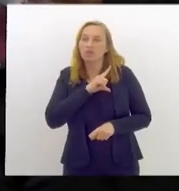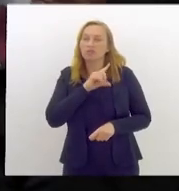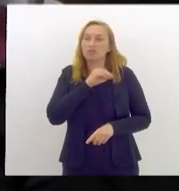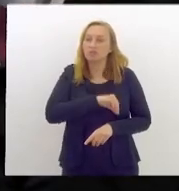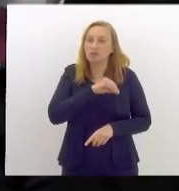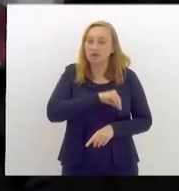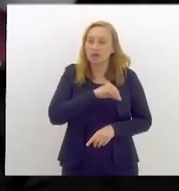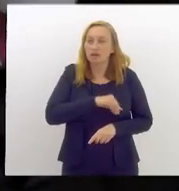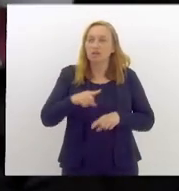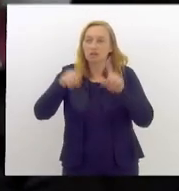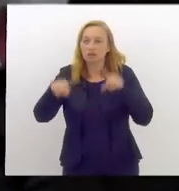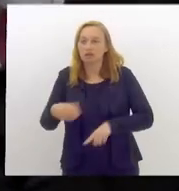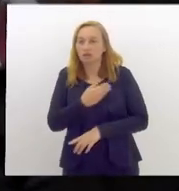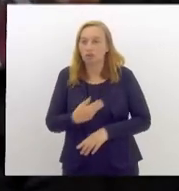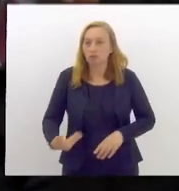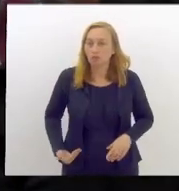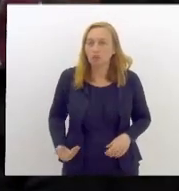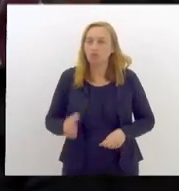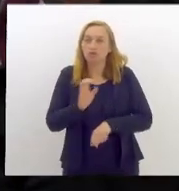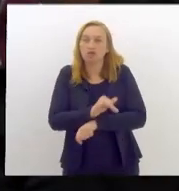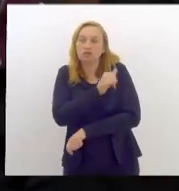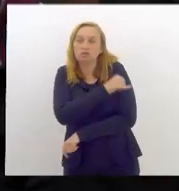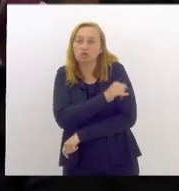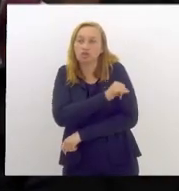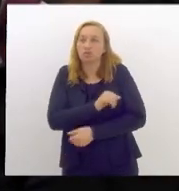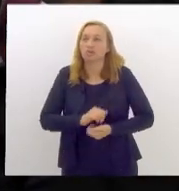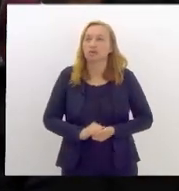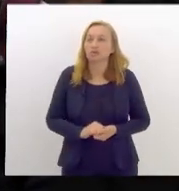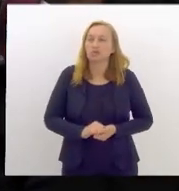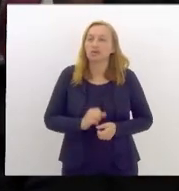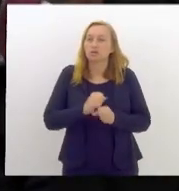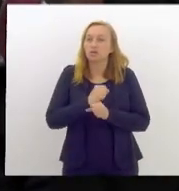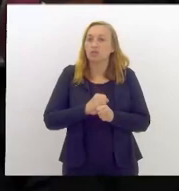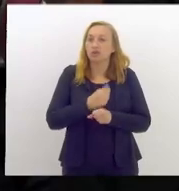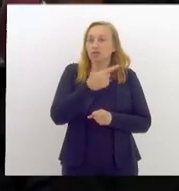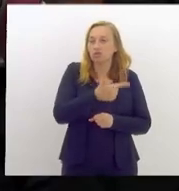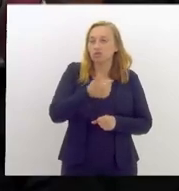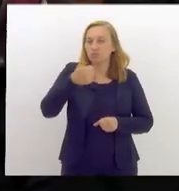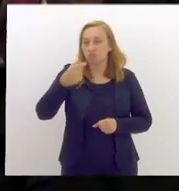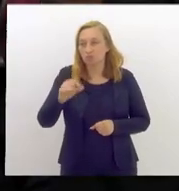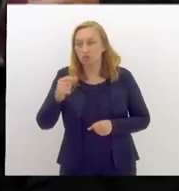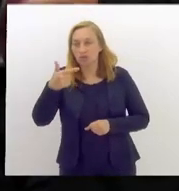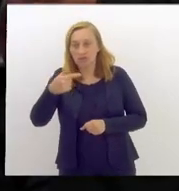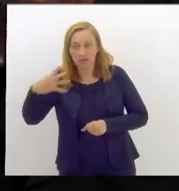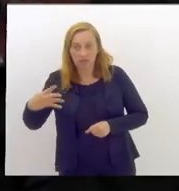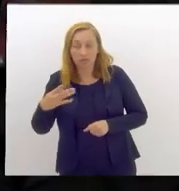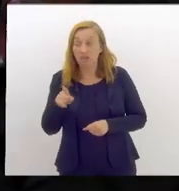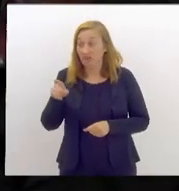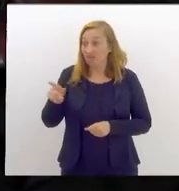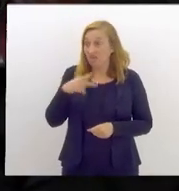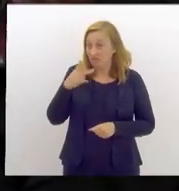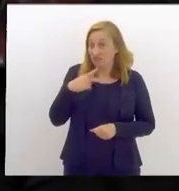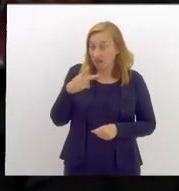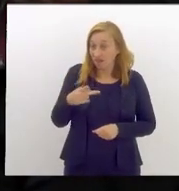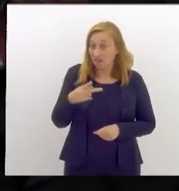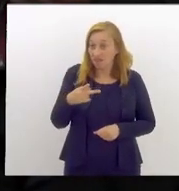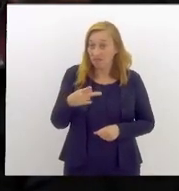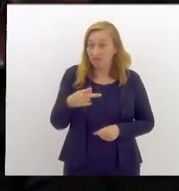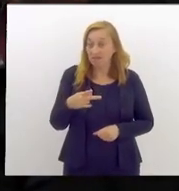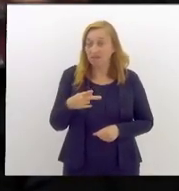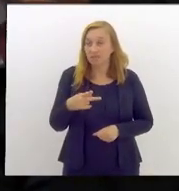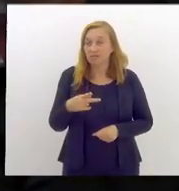salário dos Servidores Públicos do Estado do Rio de Janeiro no ano de 2014 essa fala Foi uma fala